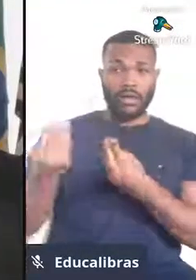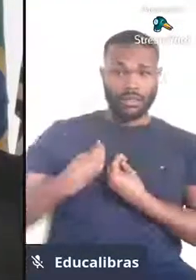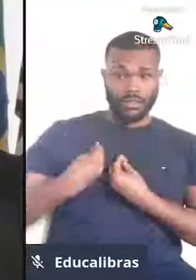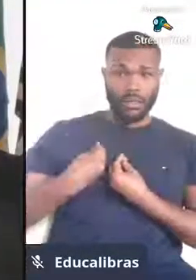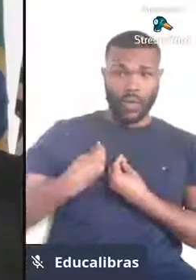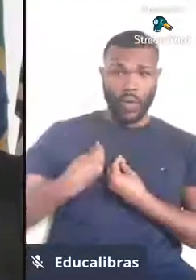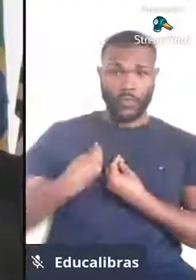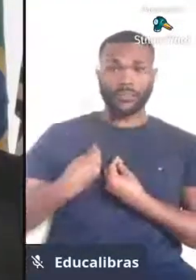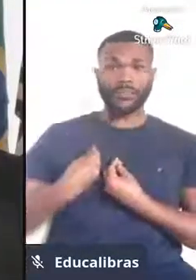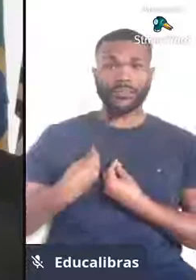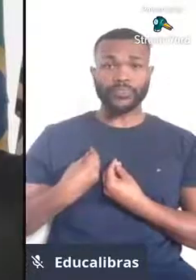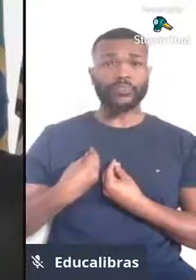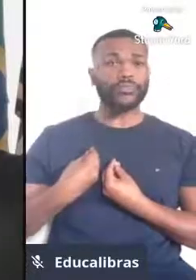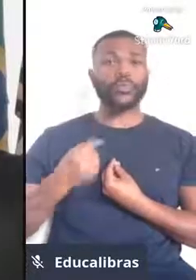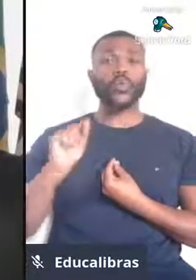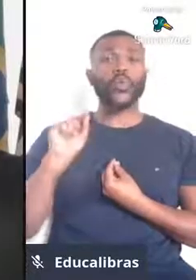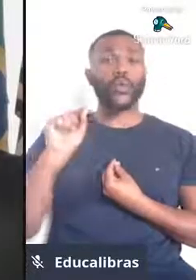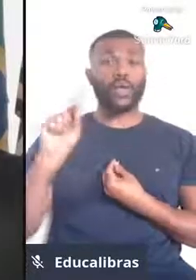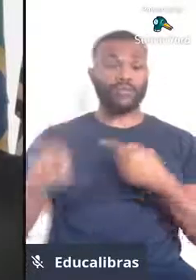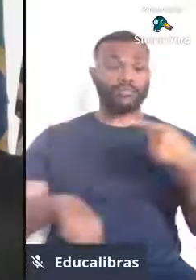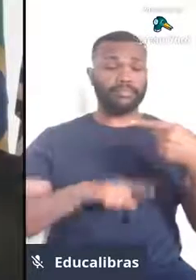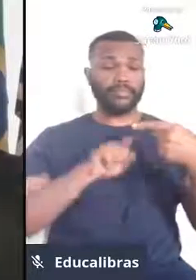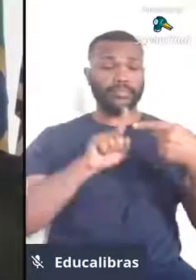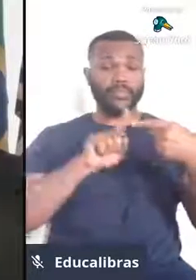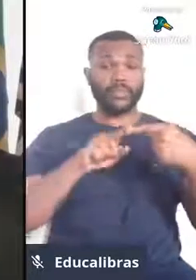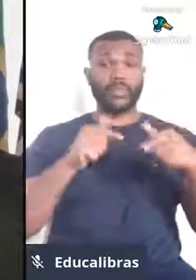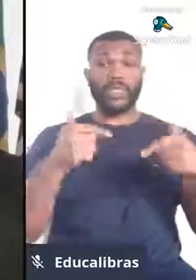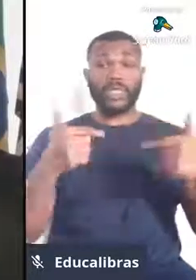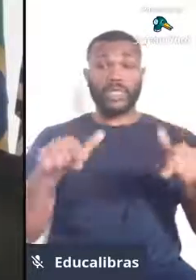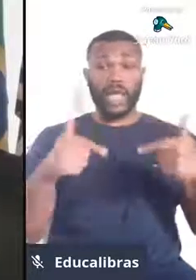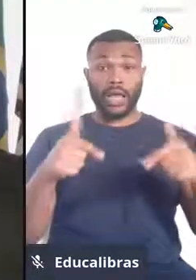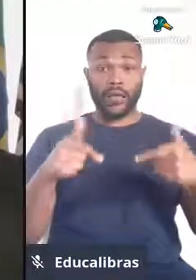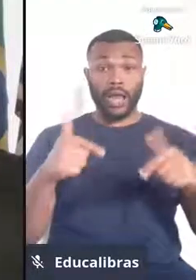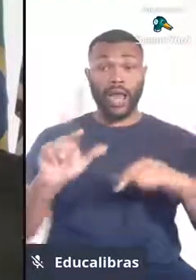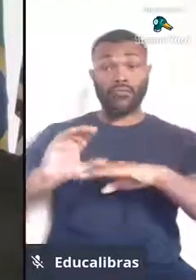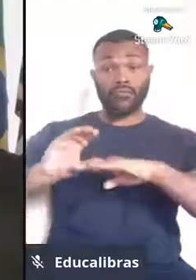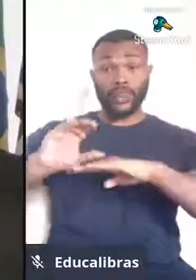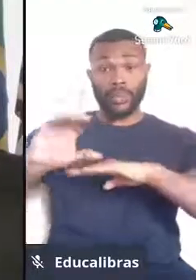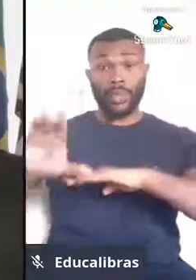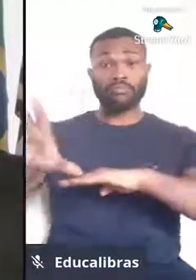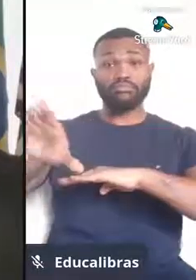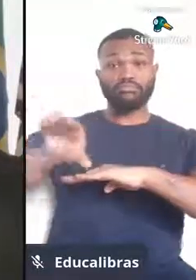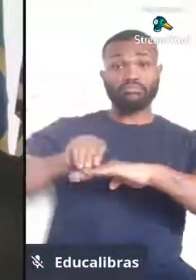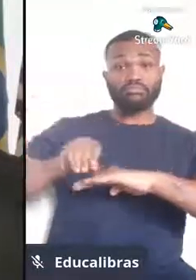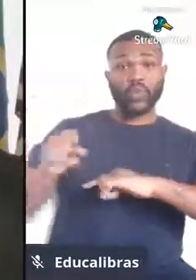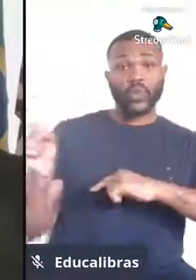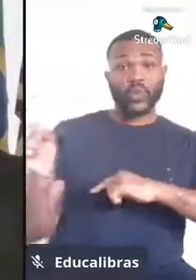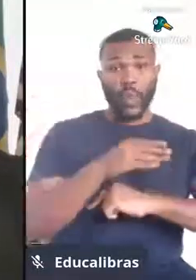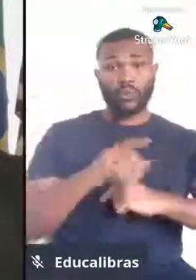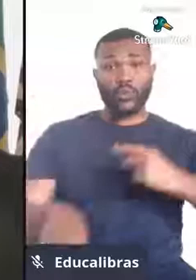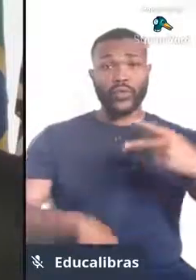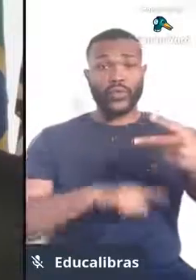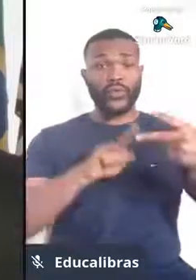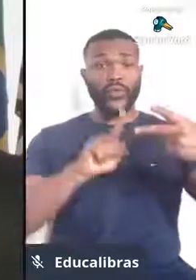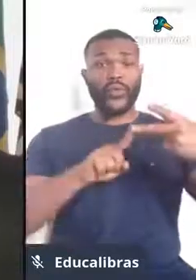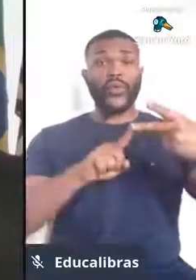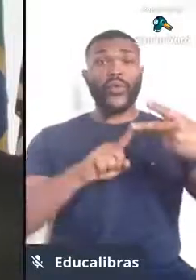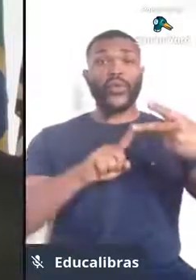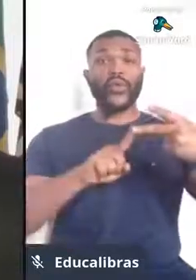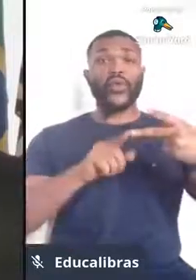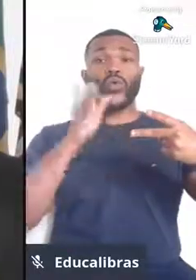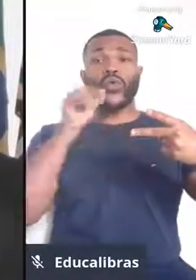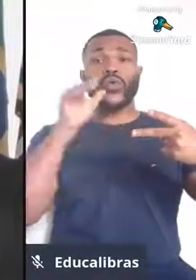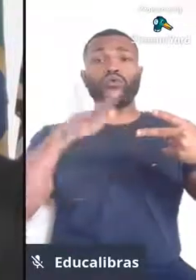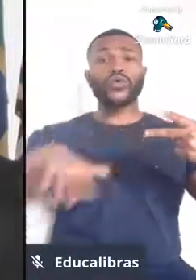para atuar na captação de novos investimentos, atuar na capacitação dos servidores